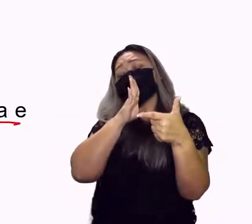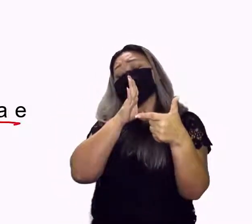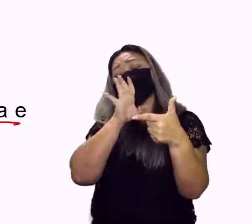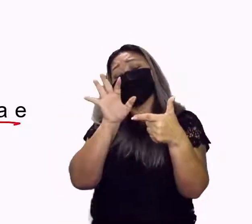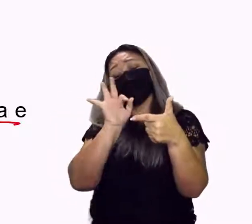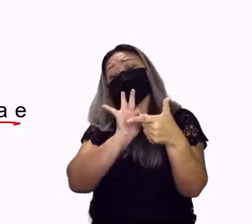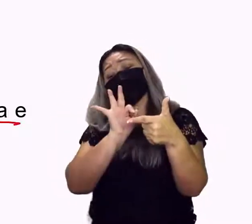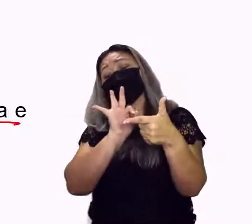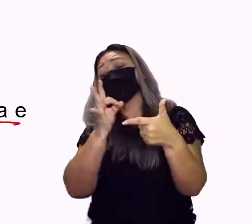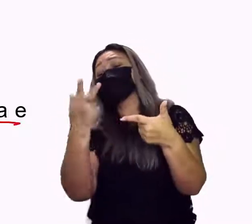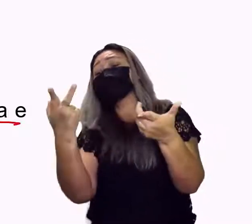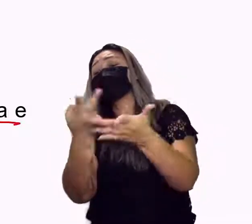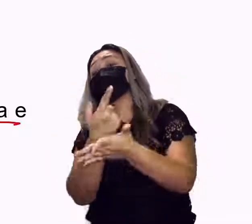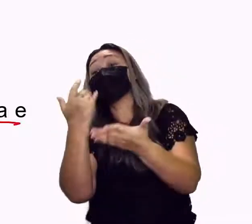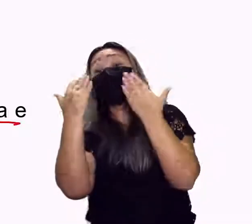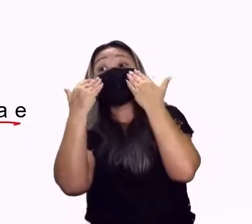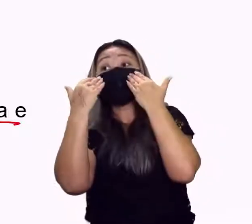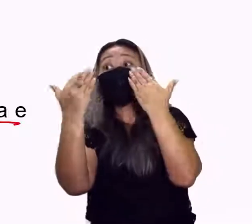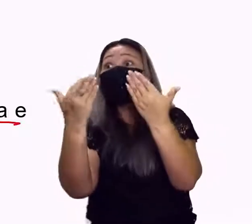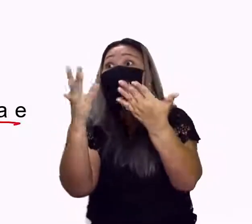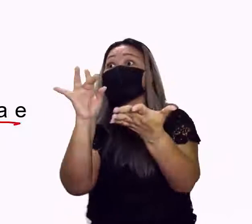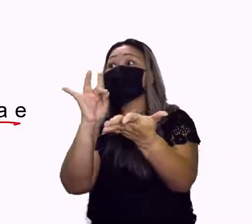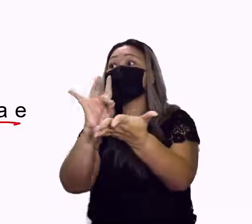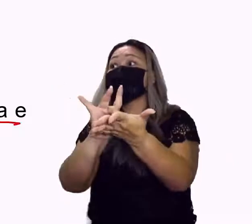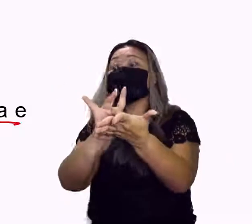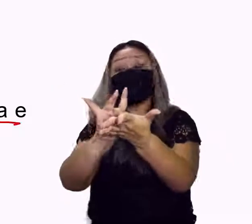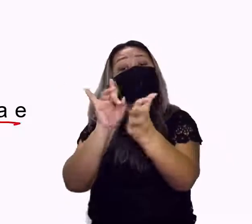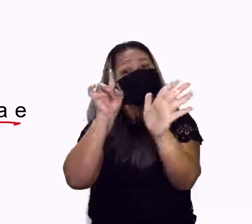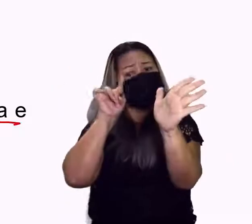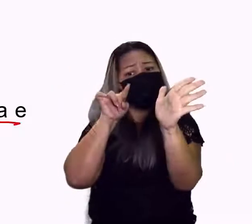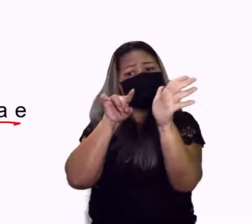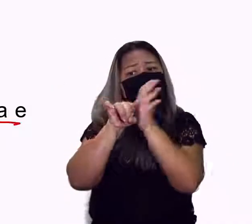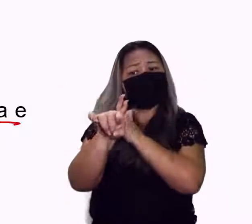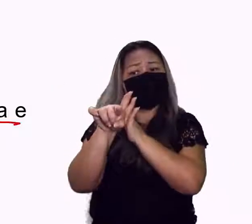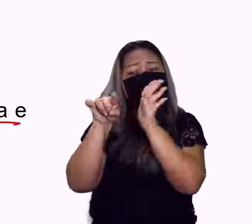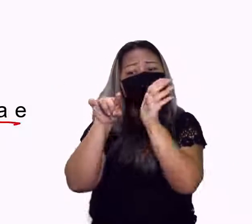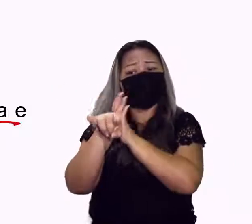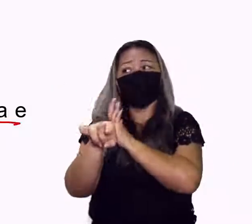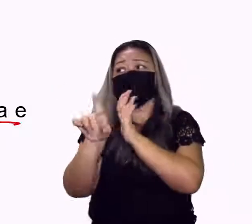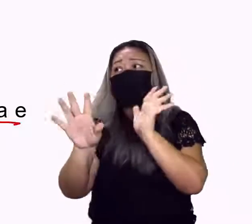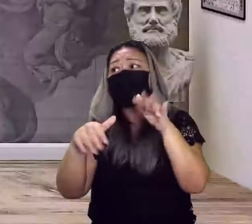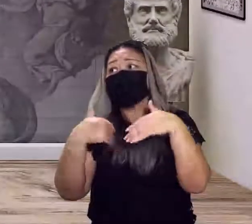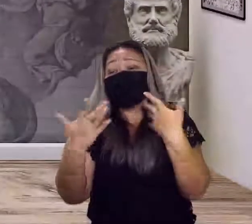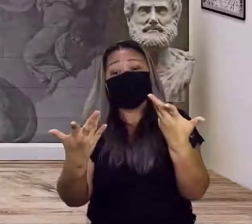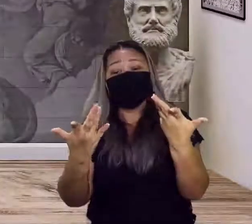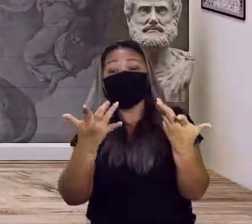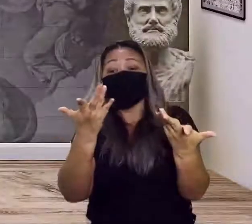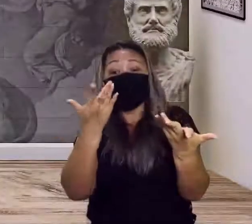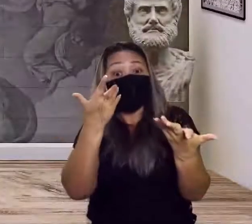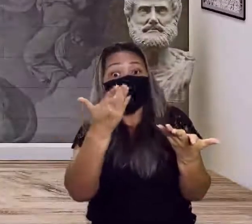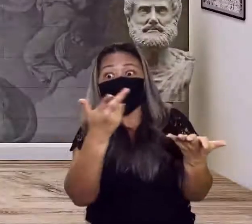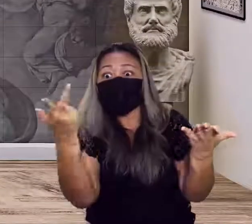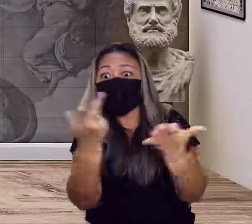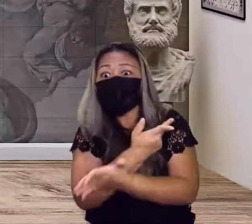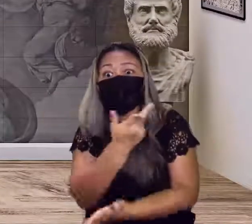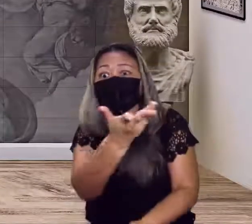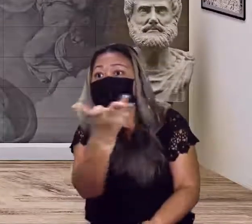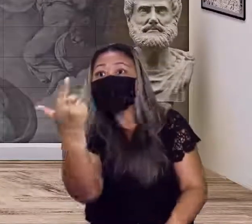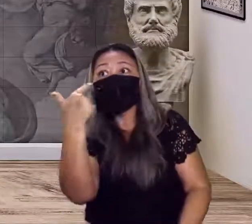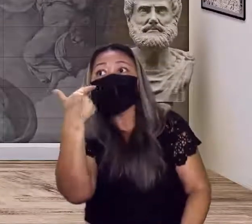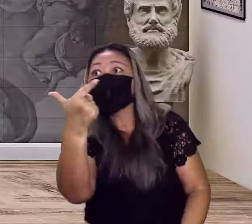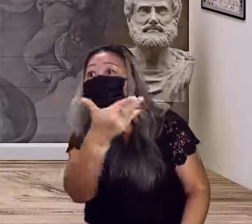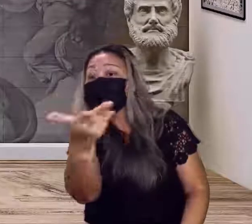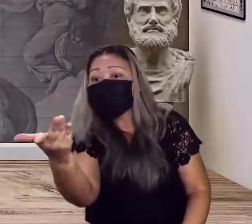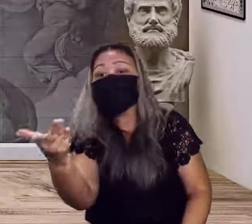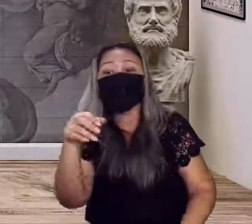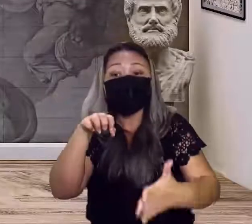criticamente as realidades. Então, gente, ó, questionar em si. É claro que às vezes tá, é fato que aquilo aconteceu. Tá ali,